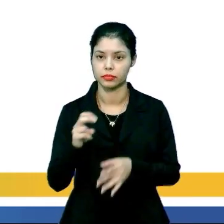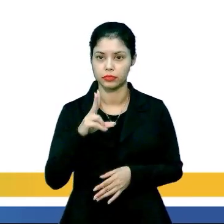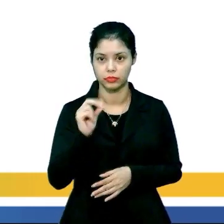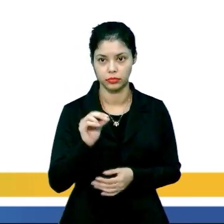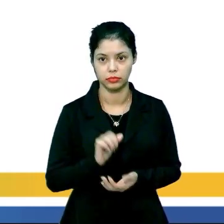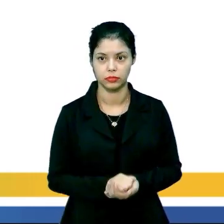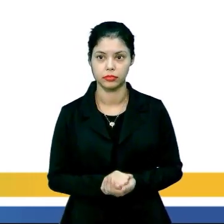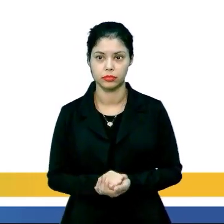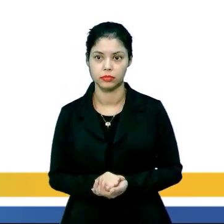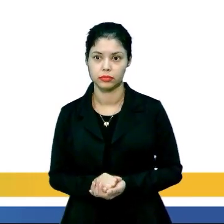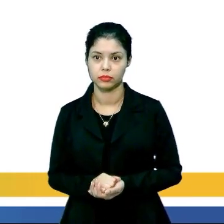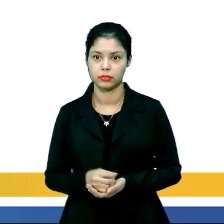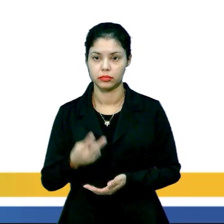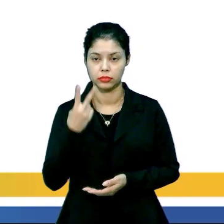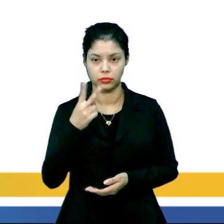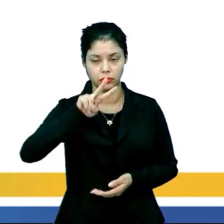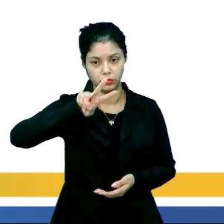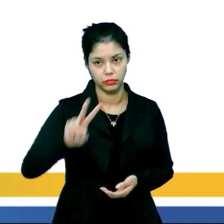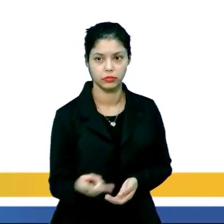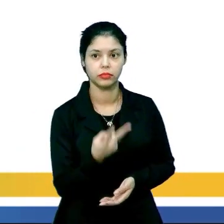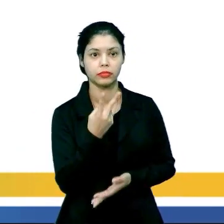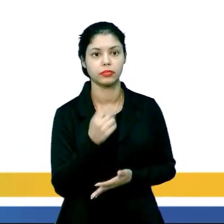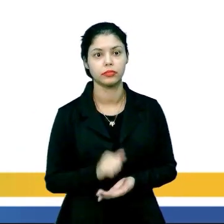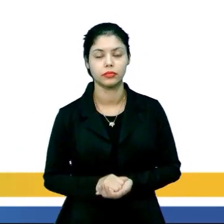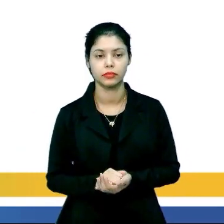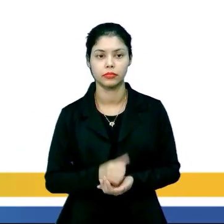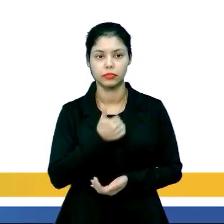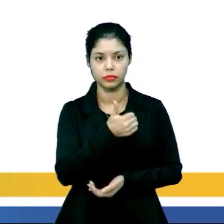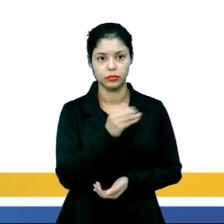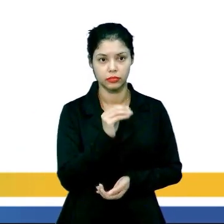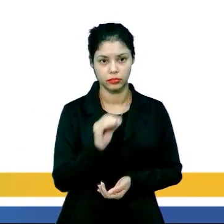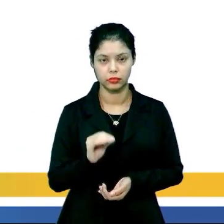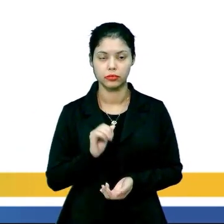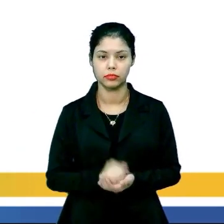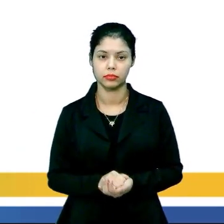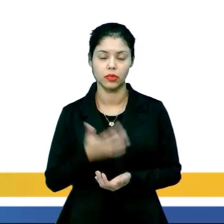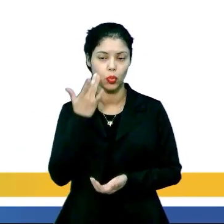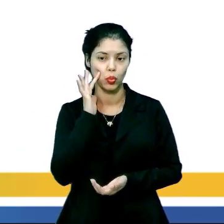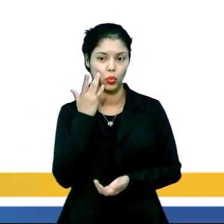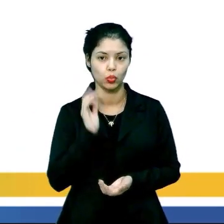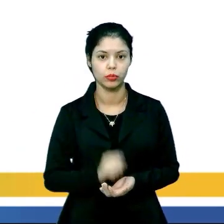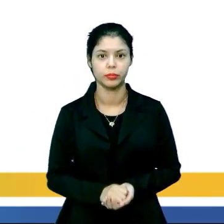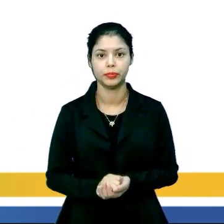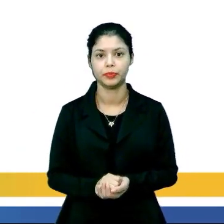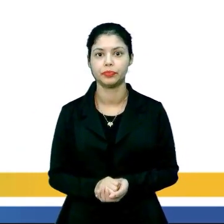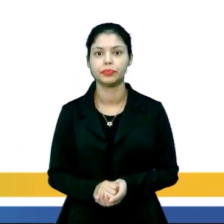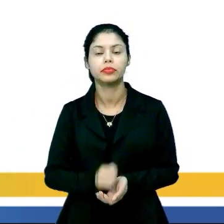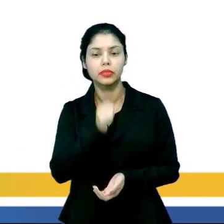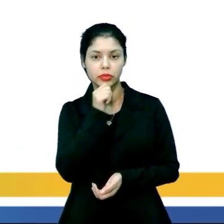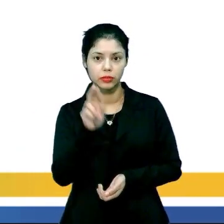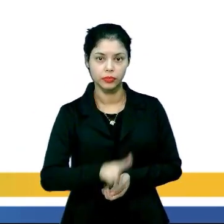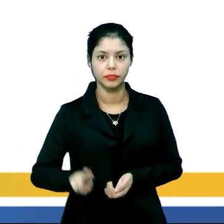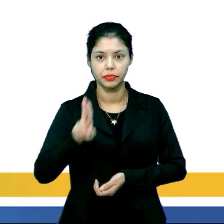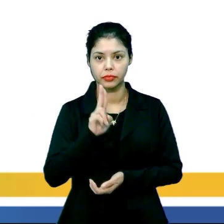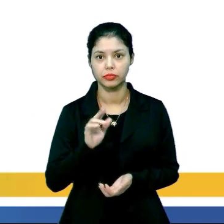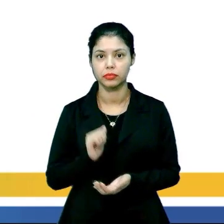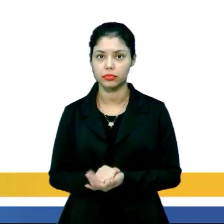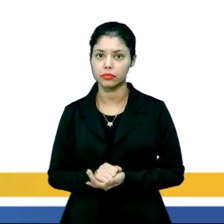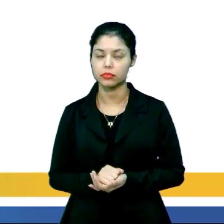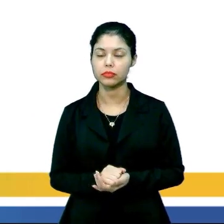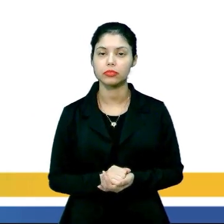que é vendido a R$ 50 contém 2.000 gemas e 100.000 moedas de ouro, que são